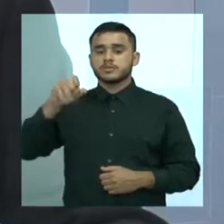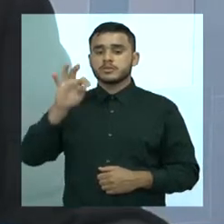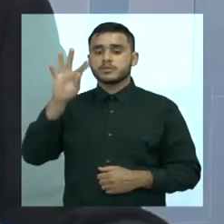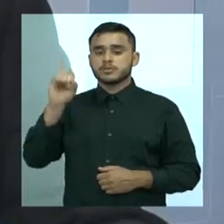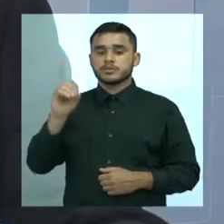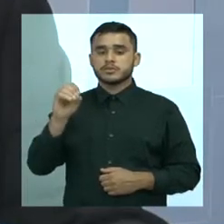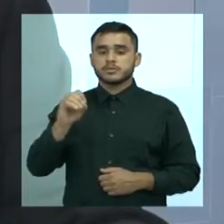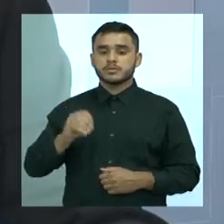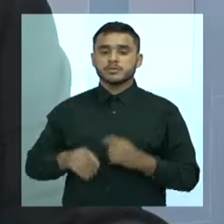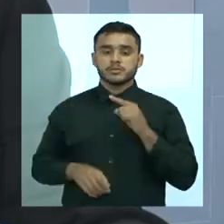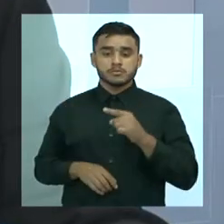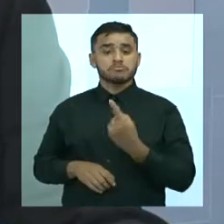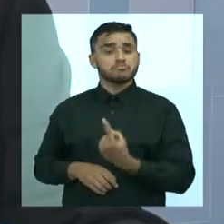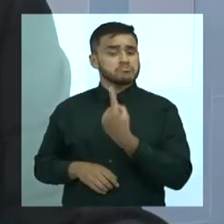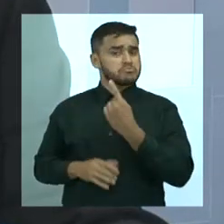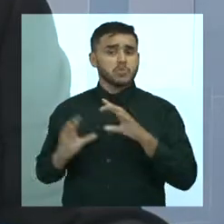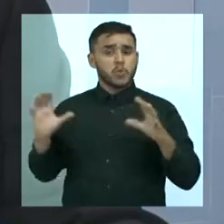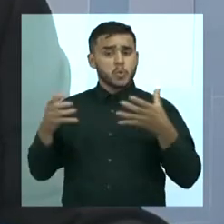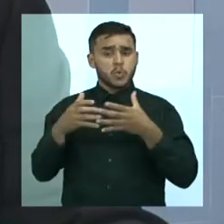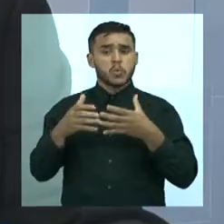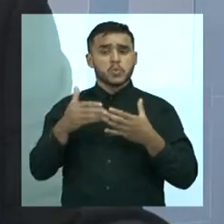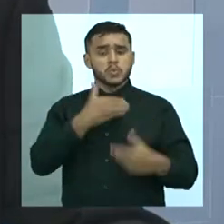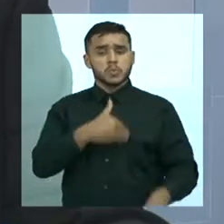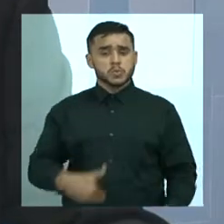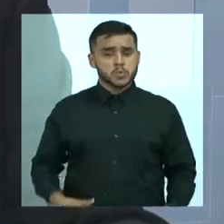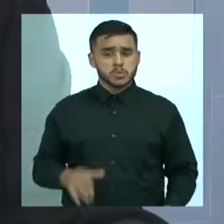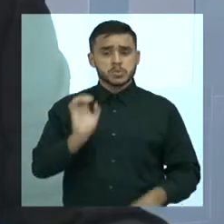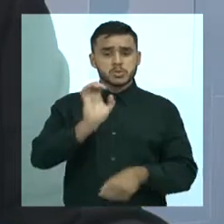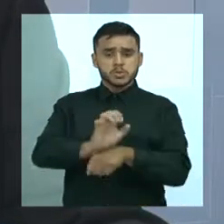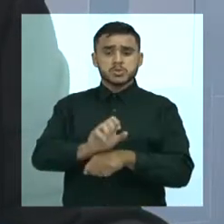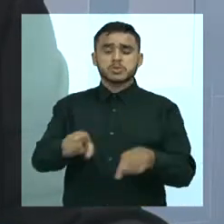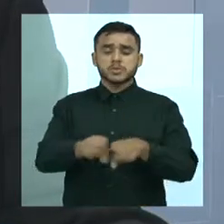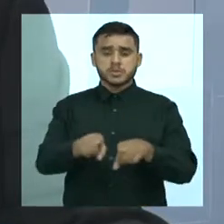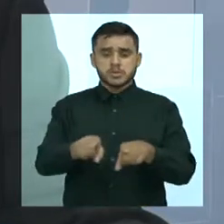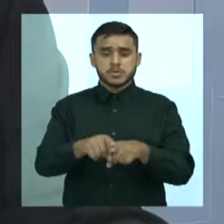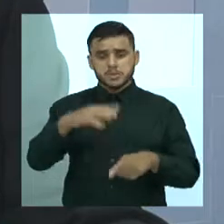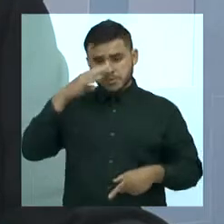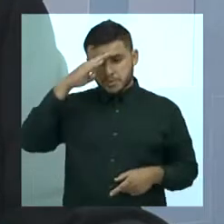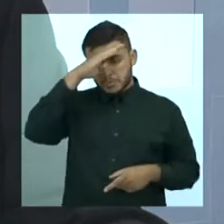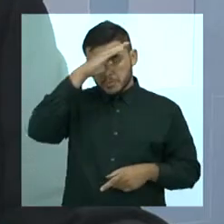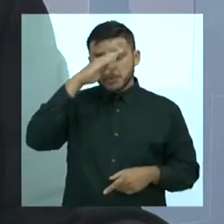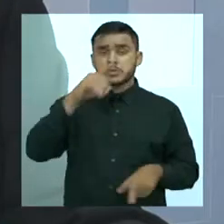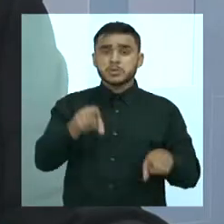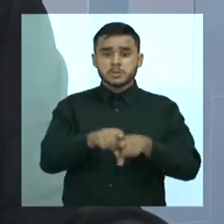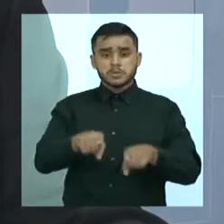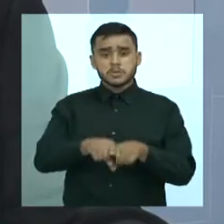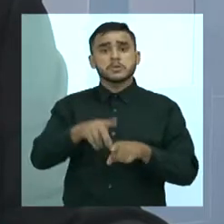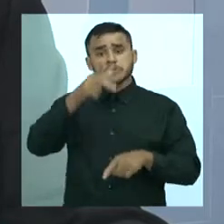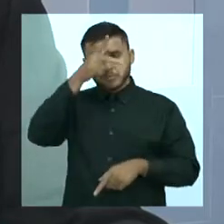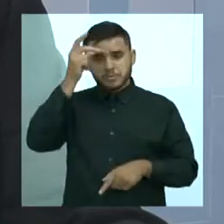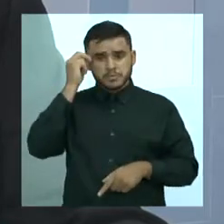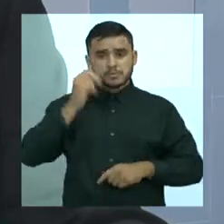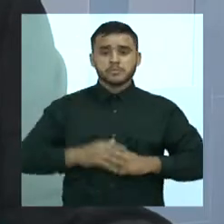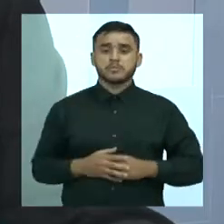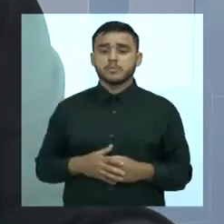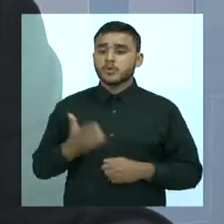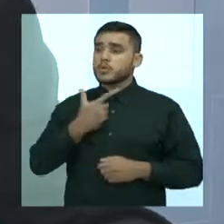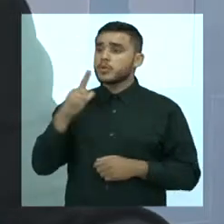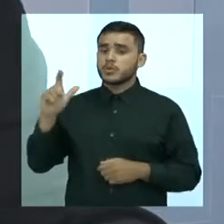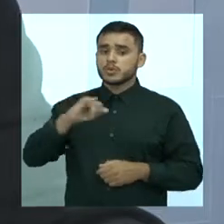que demonstra mesmo ser aliado tanto a nível de estadual, e a nível federal, e a nível de Fortaleza. Jaziel Pereira.